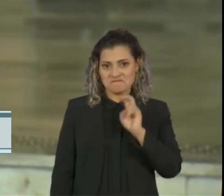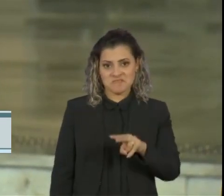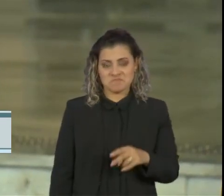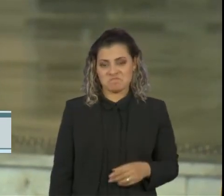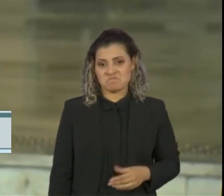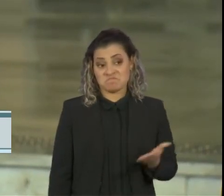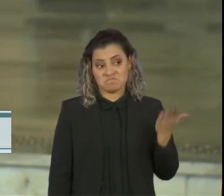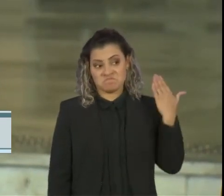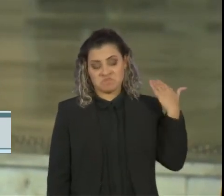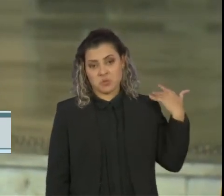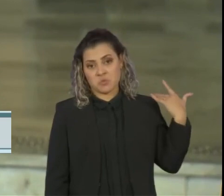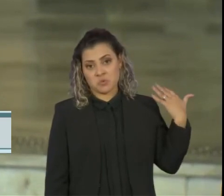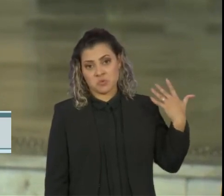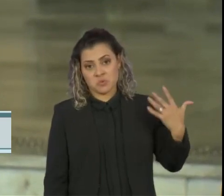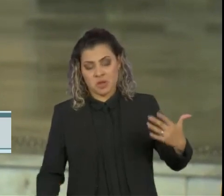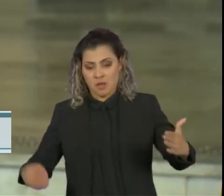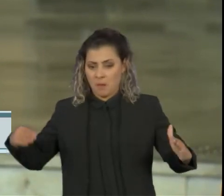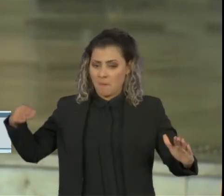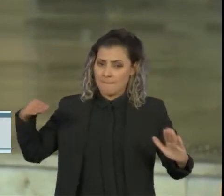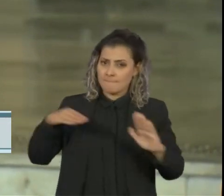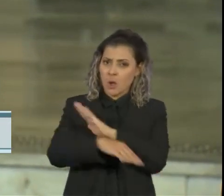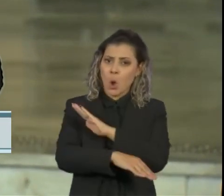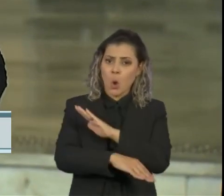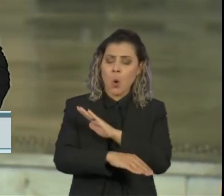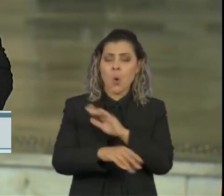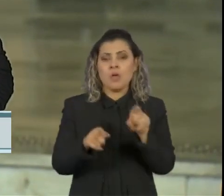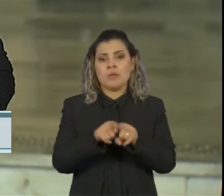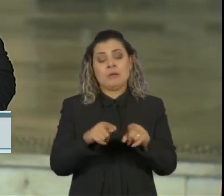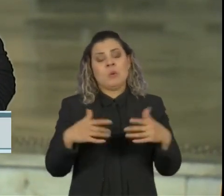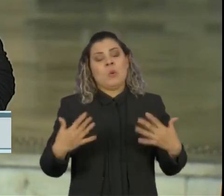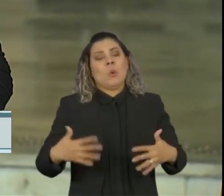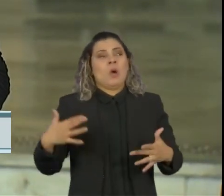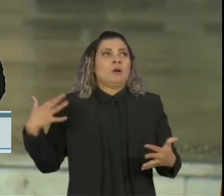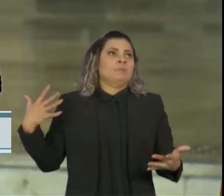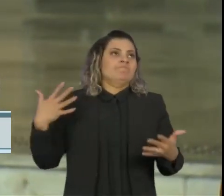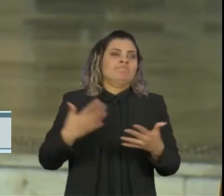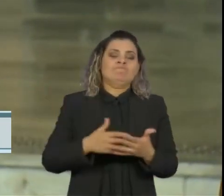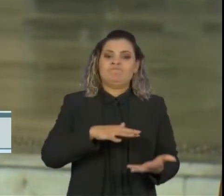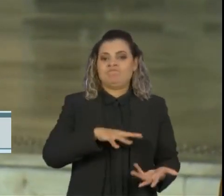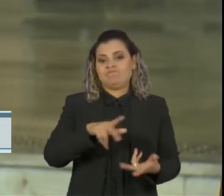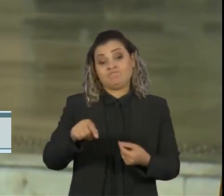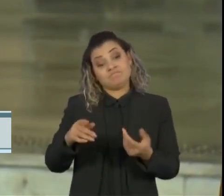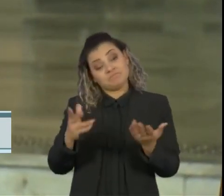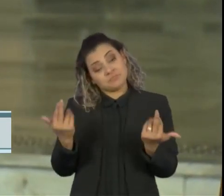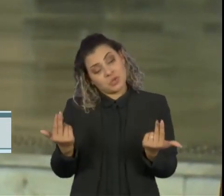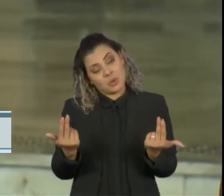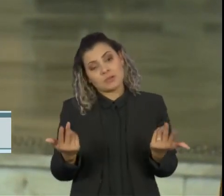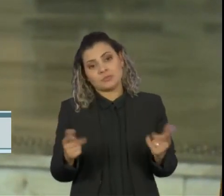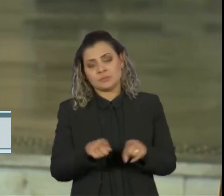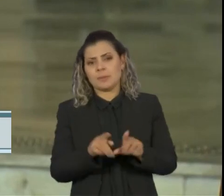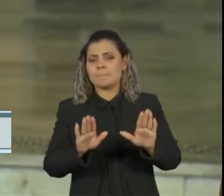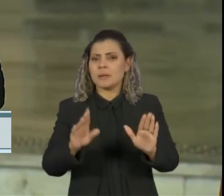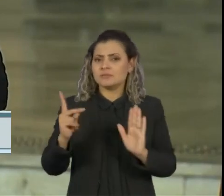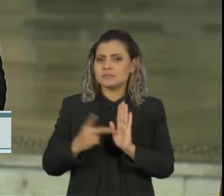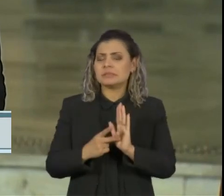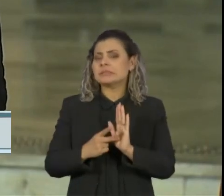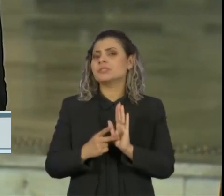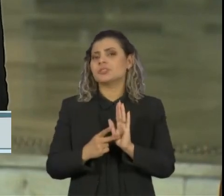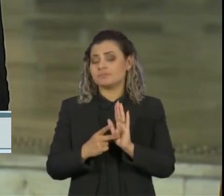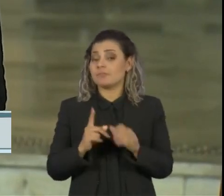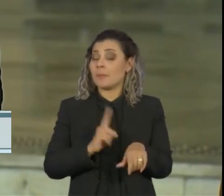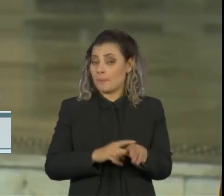nessa velocidade em nenhum outro evento econômico histórico que se tenha notícia. Então, de fato, é